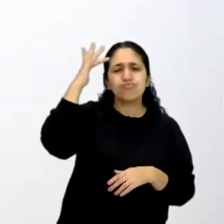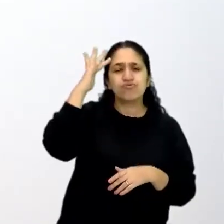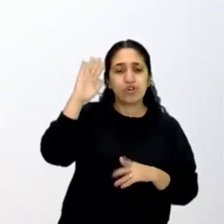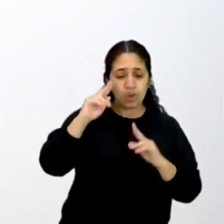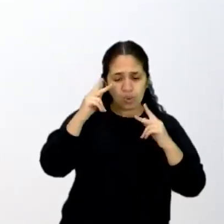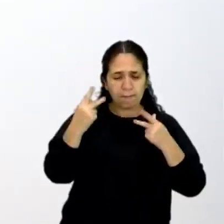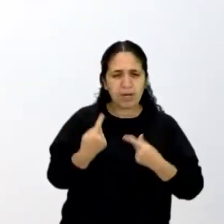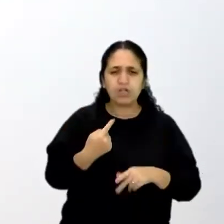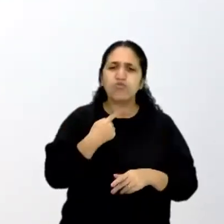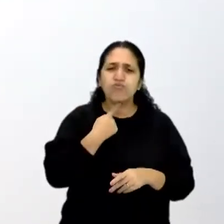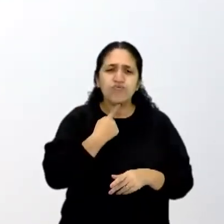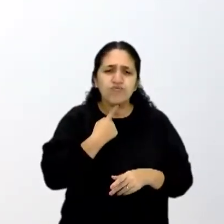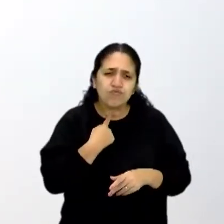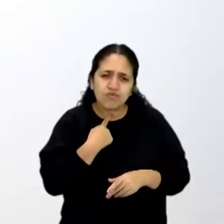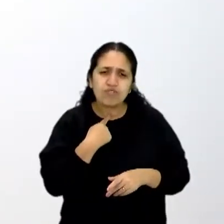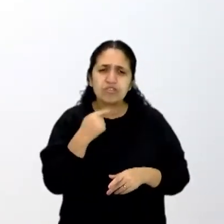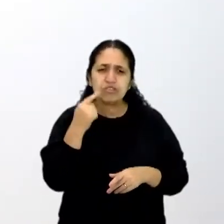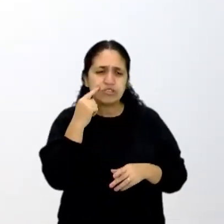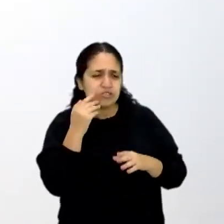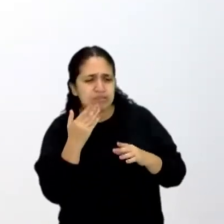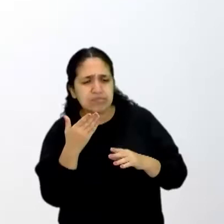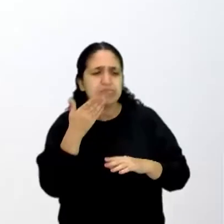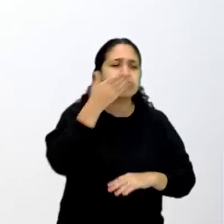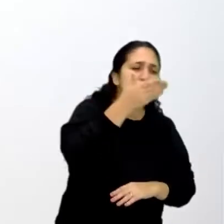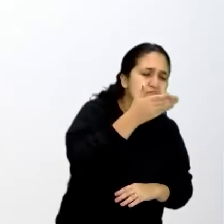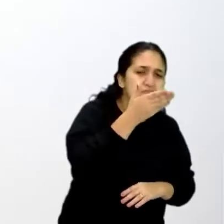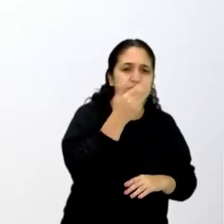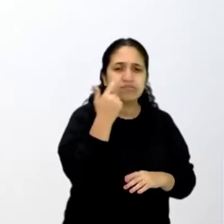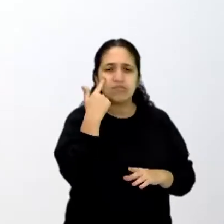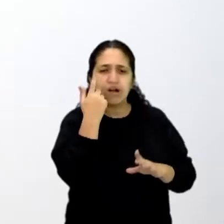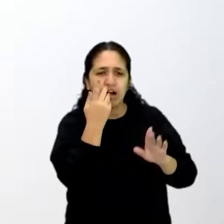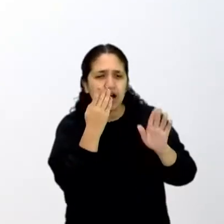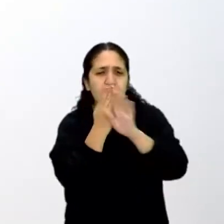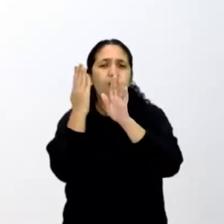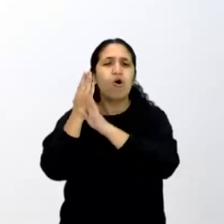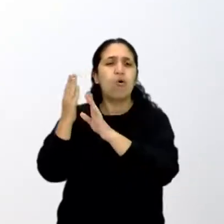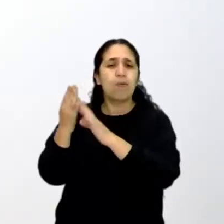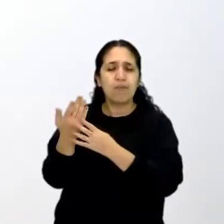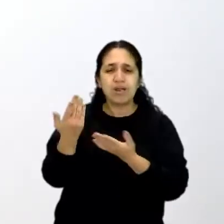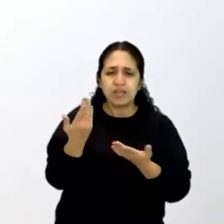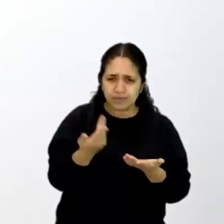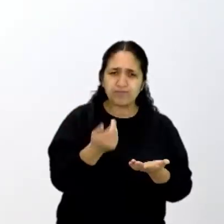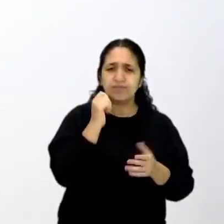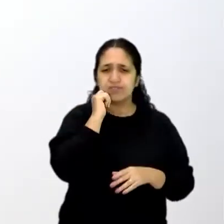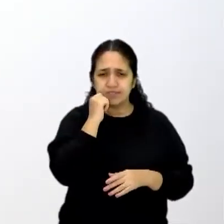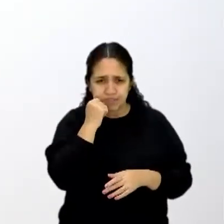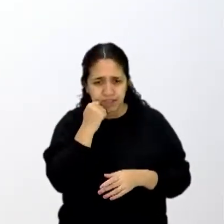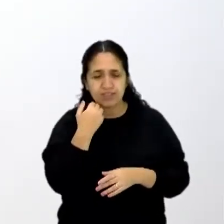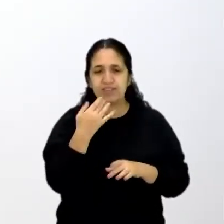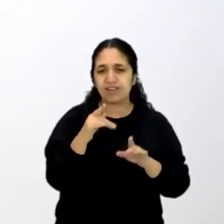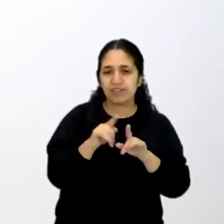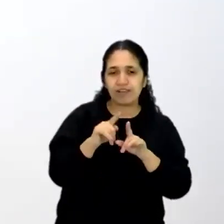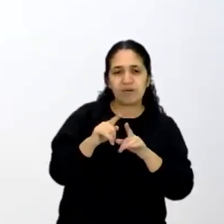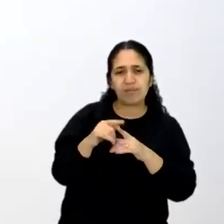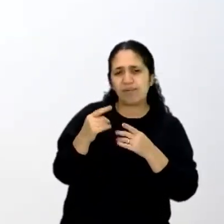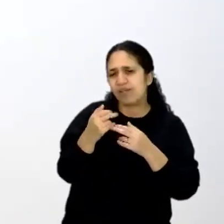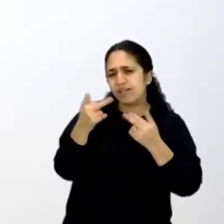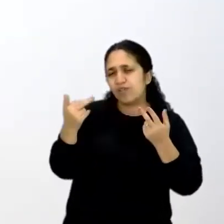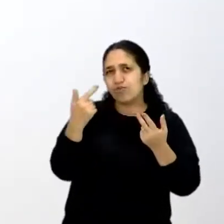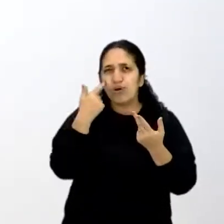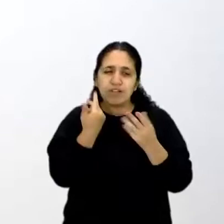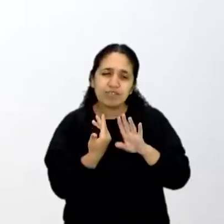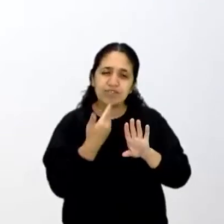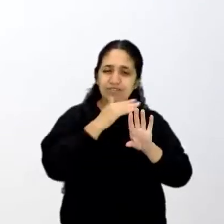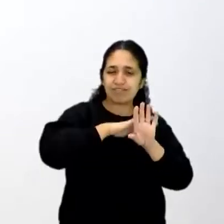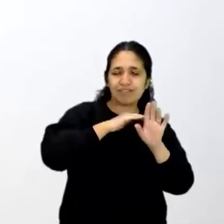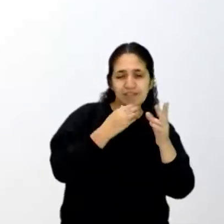de descobrir, ir além, né, pensando aí na ciência em si e também naquelas questões mais místicas que